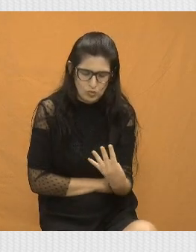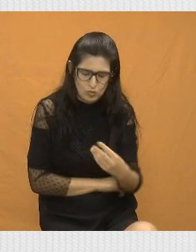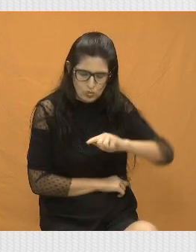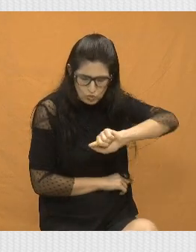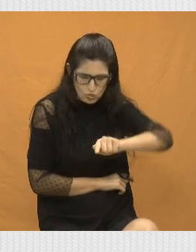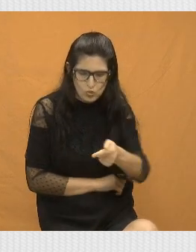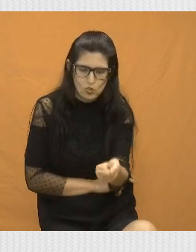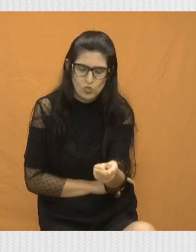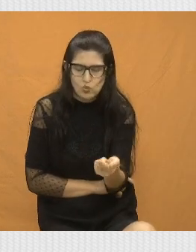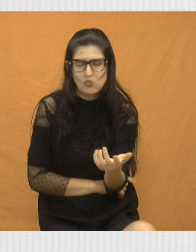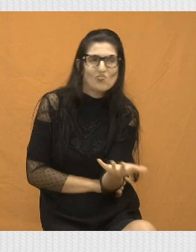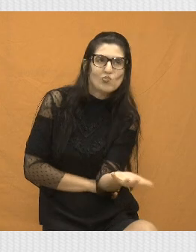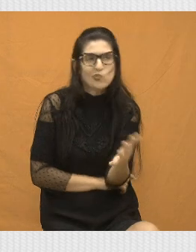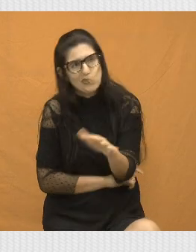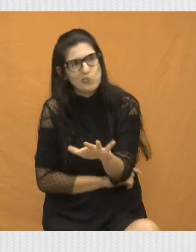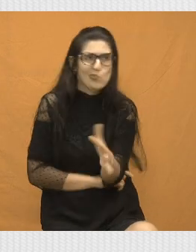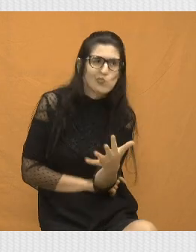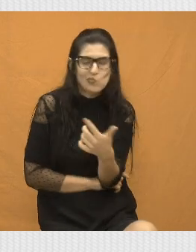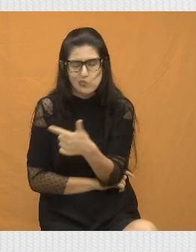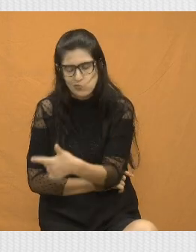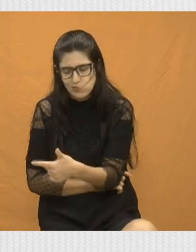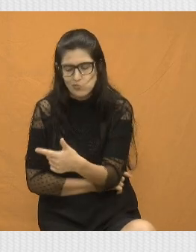267.664.000, chegando a um patamar de